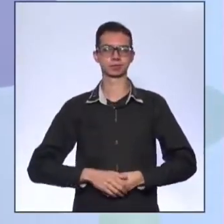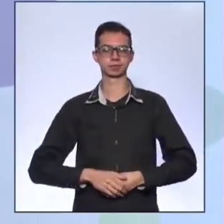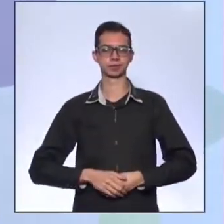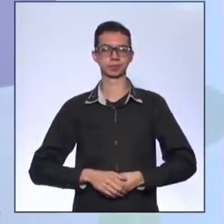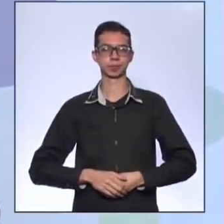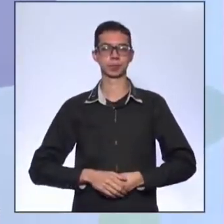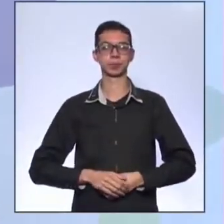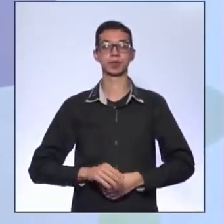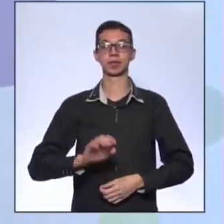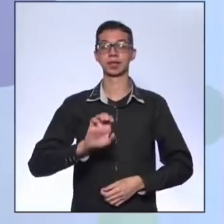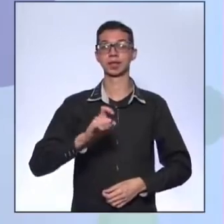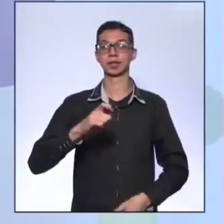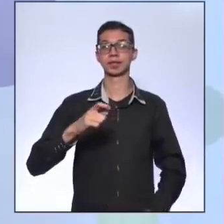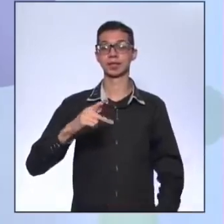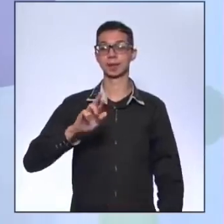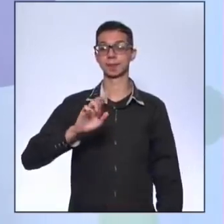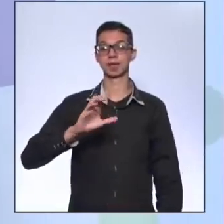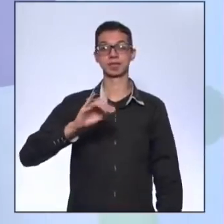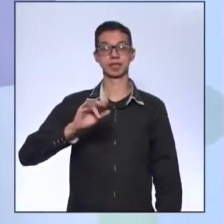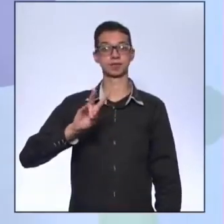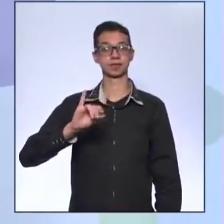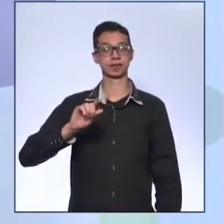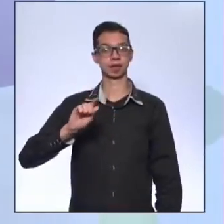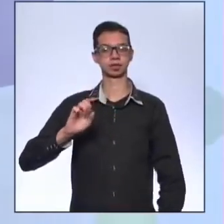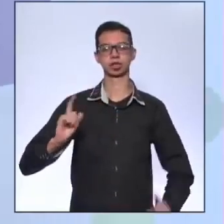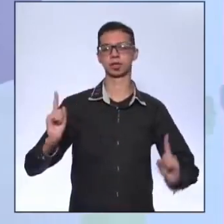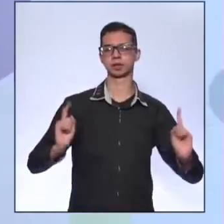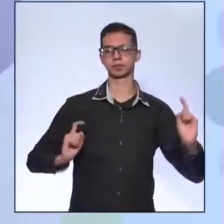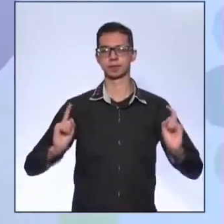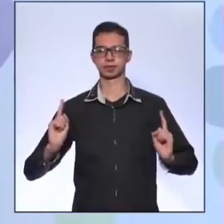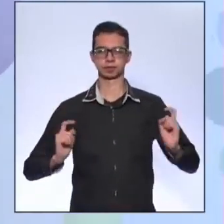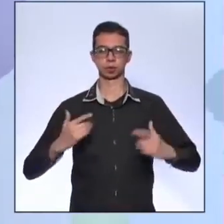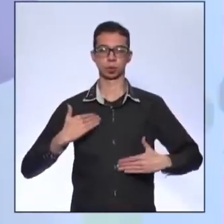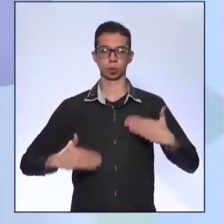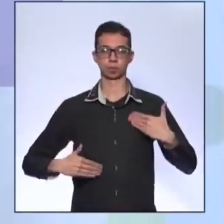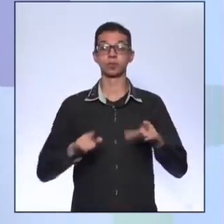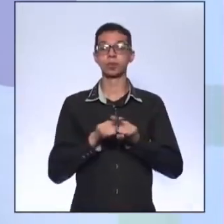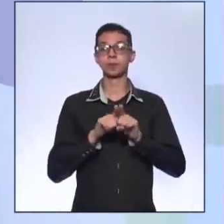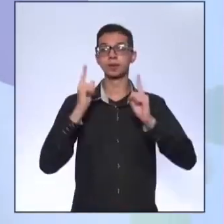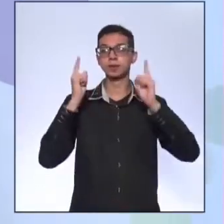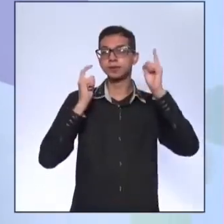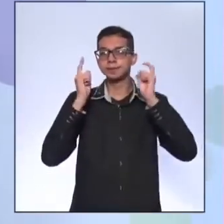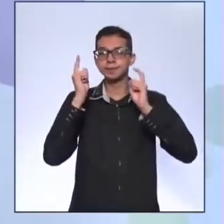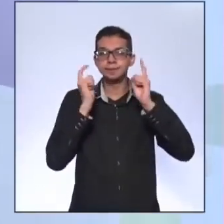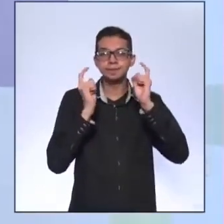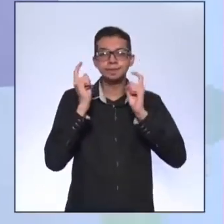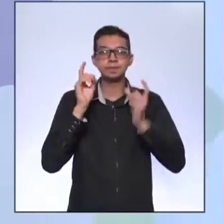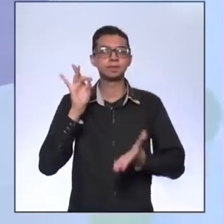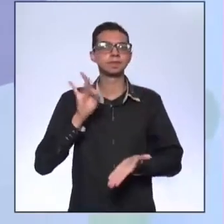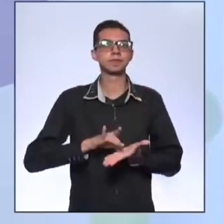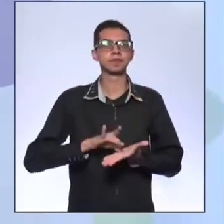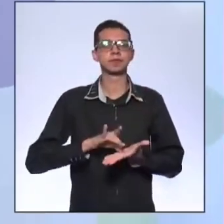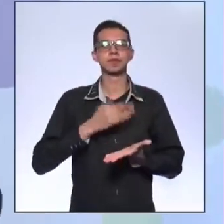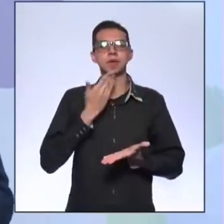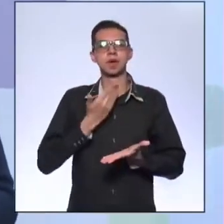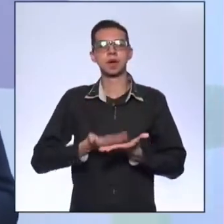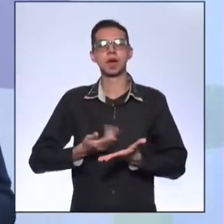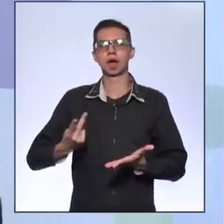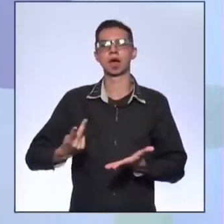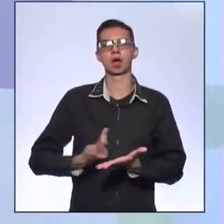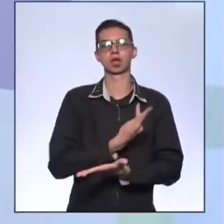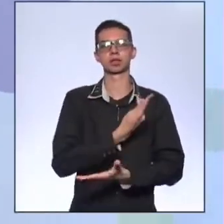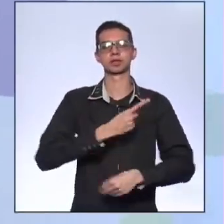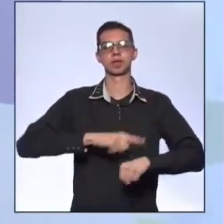da minha expressividade do meu corpo, como do meu rosto, certo? Criando ainda maior realismo àquela cena, tá?